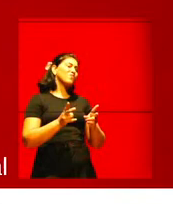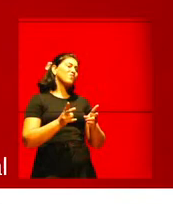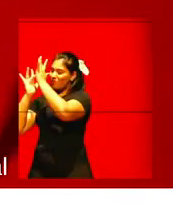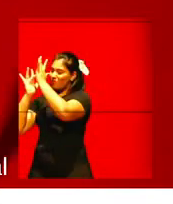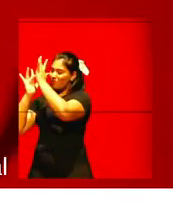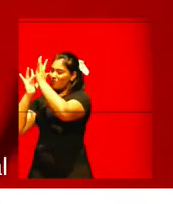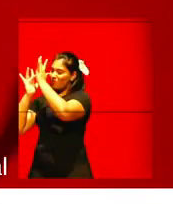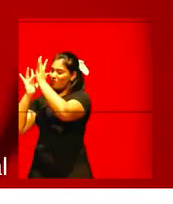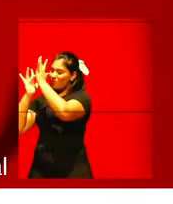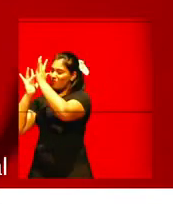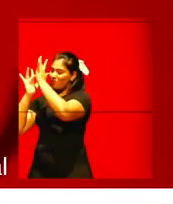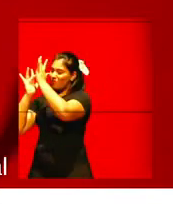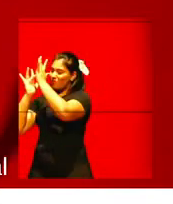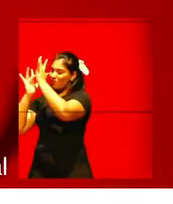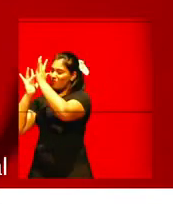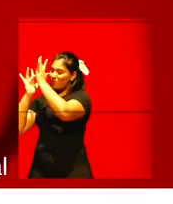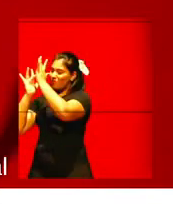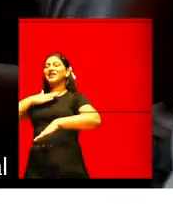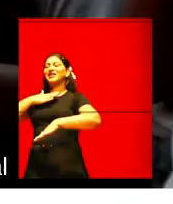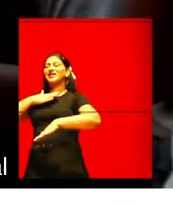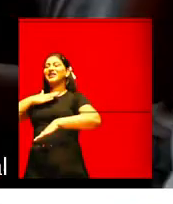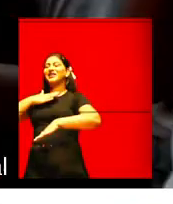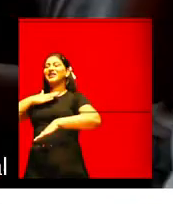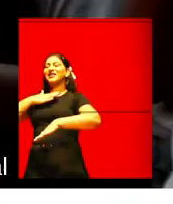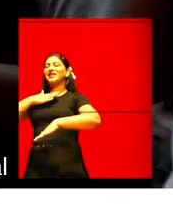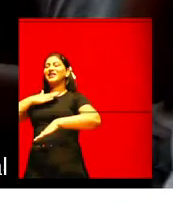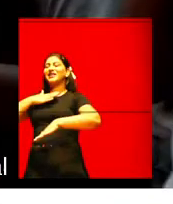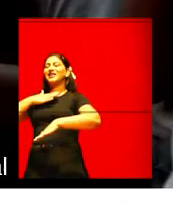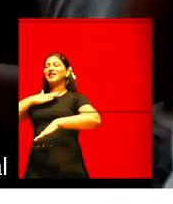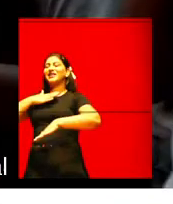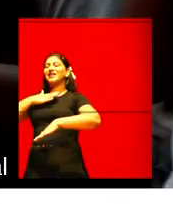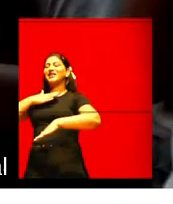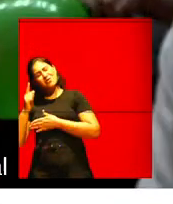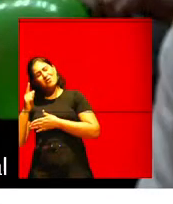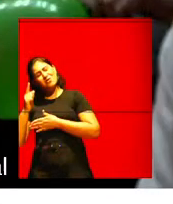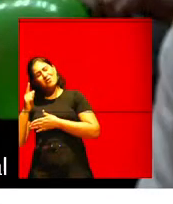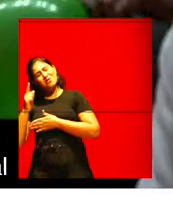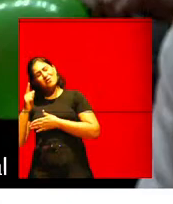Bora! Os daqui não estão levantando, hein? Cadê o balão?